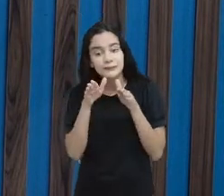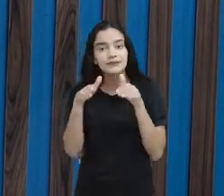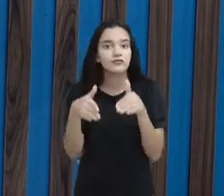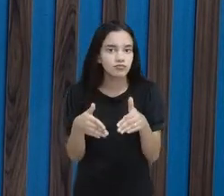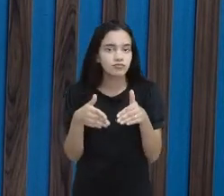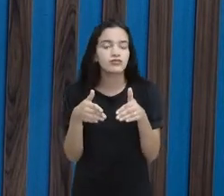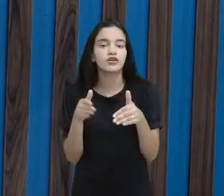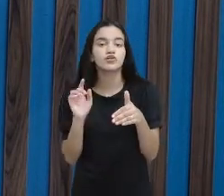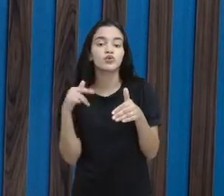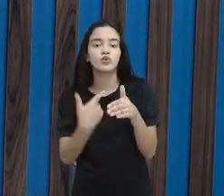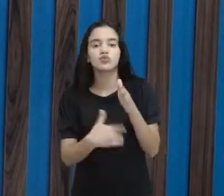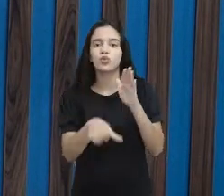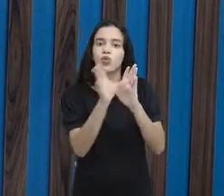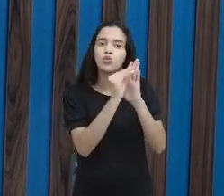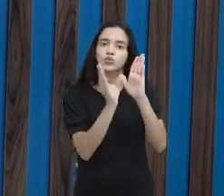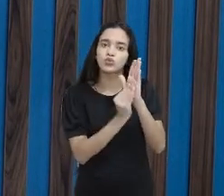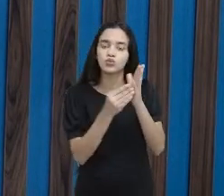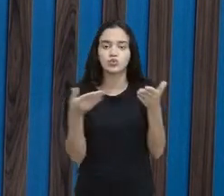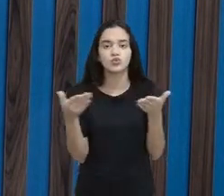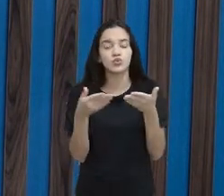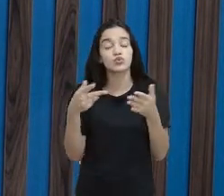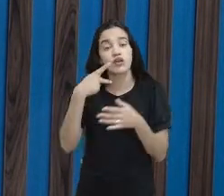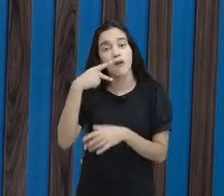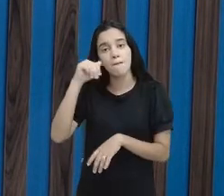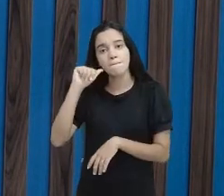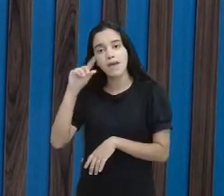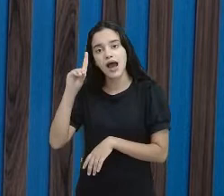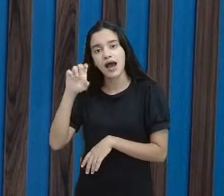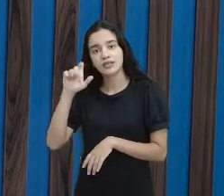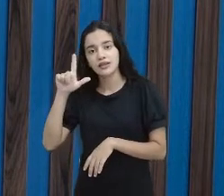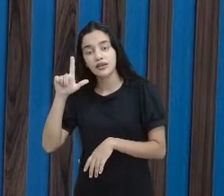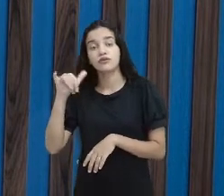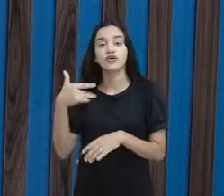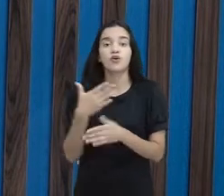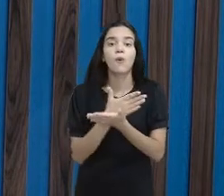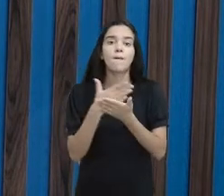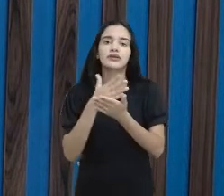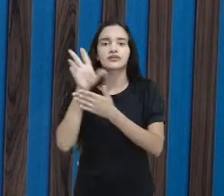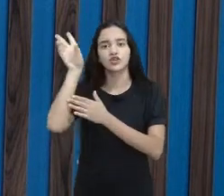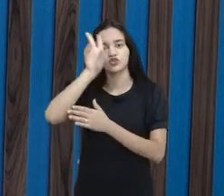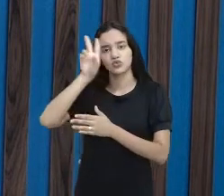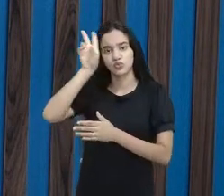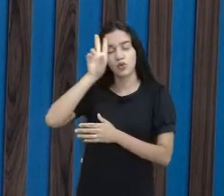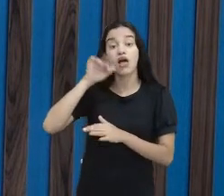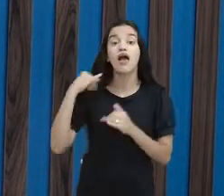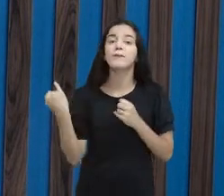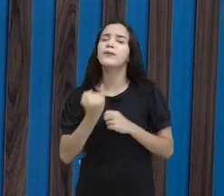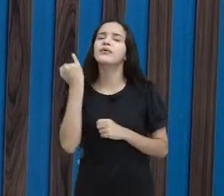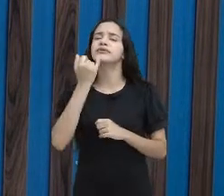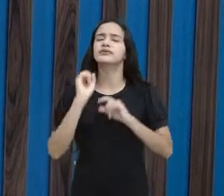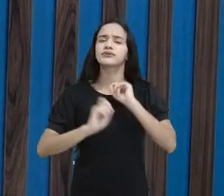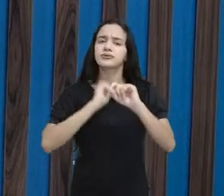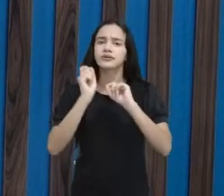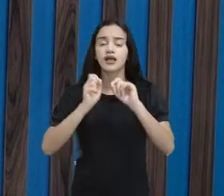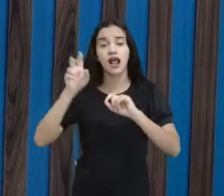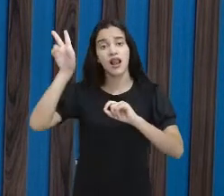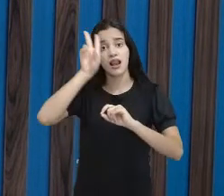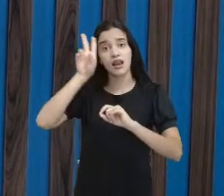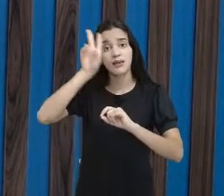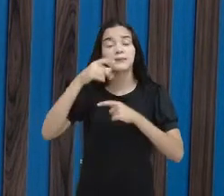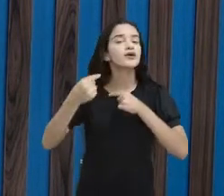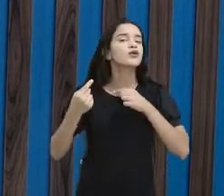especificamente o nosso conteúdo, que é o Paddle, que eu vou começar pela história, é importante a gente relembrar